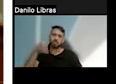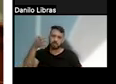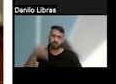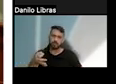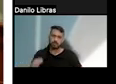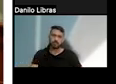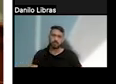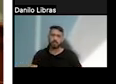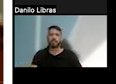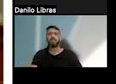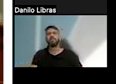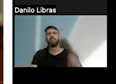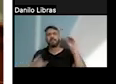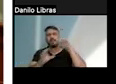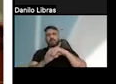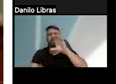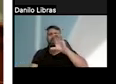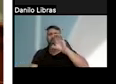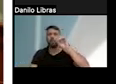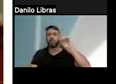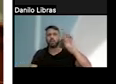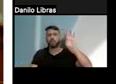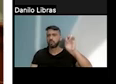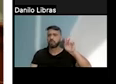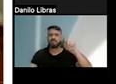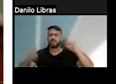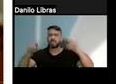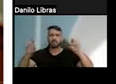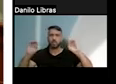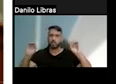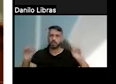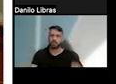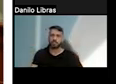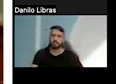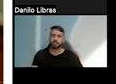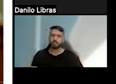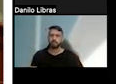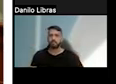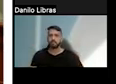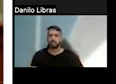Mas dentro da coorte a gente não viu variação, né, a sua pergunta.